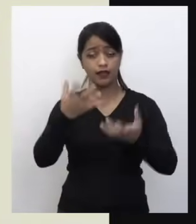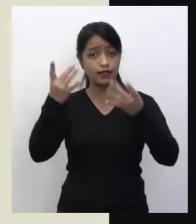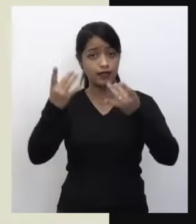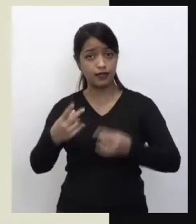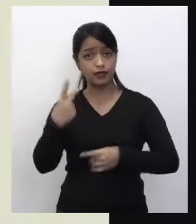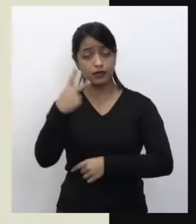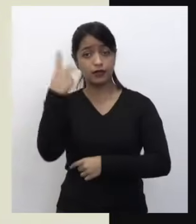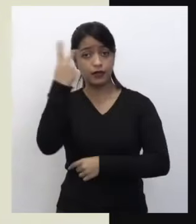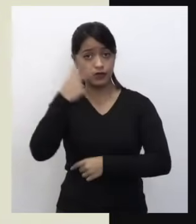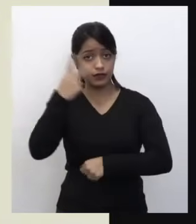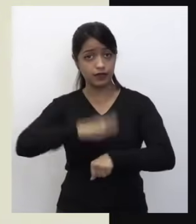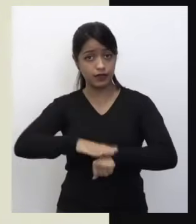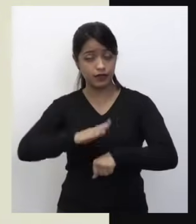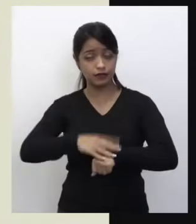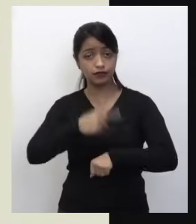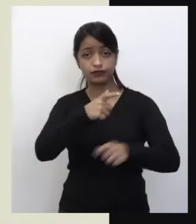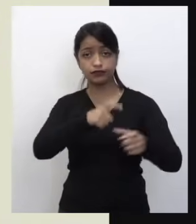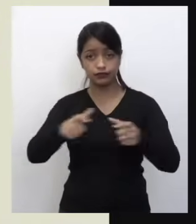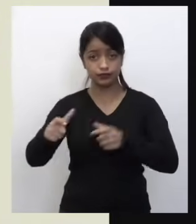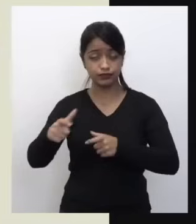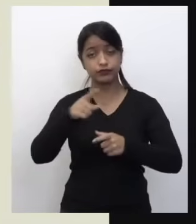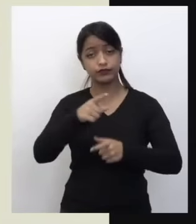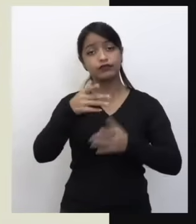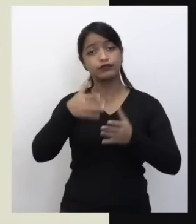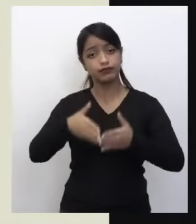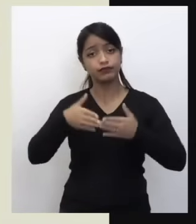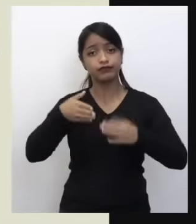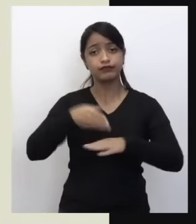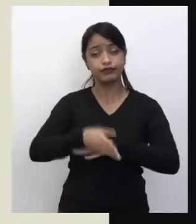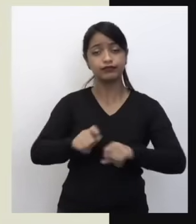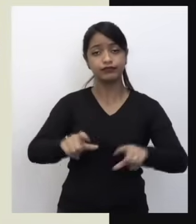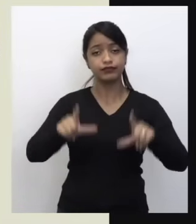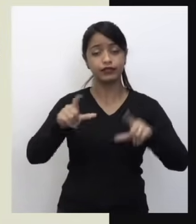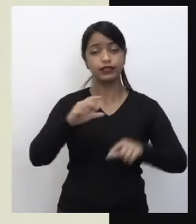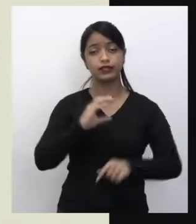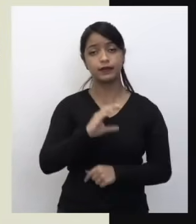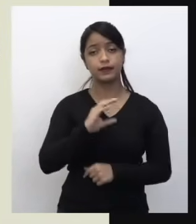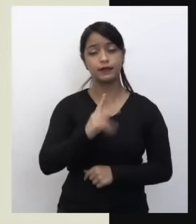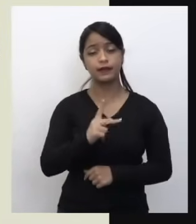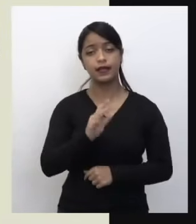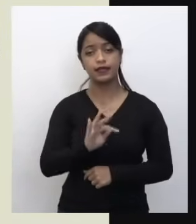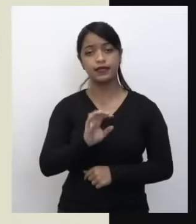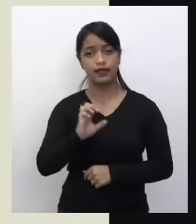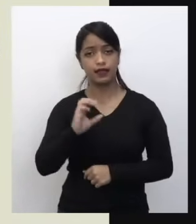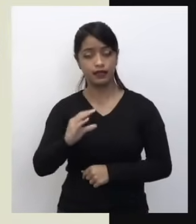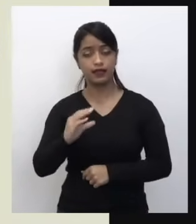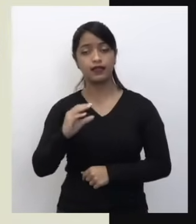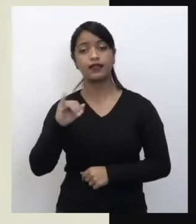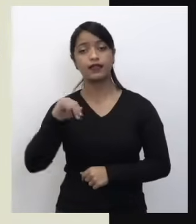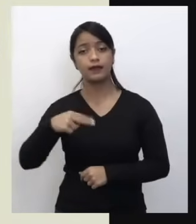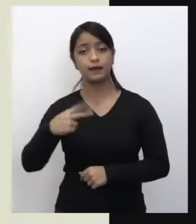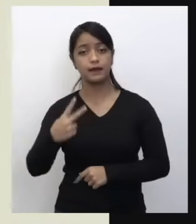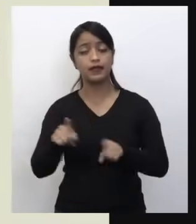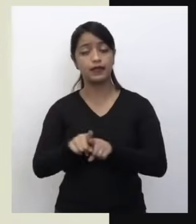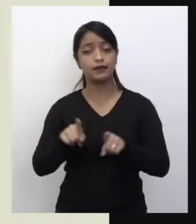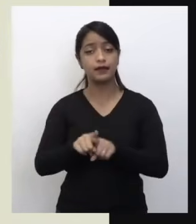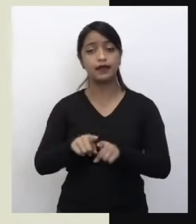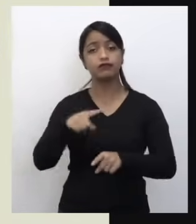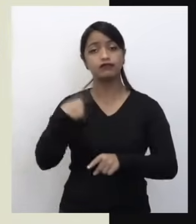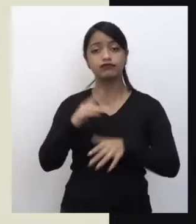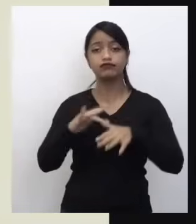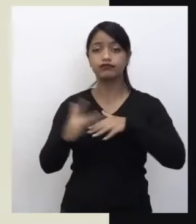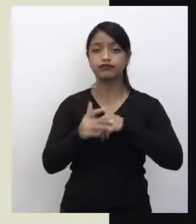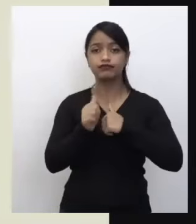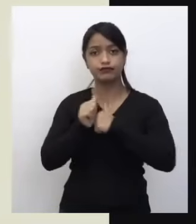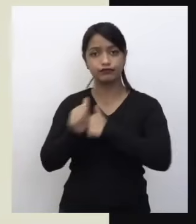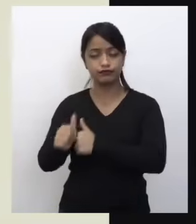avisos meteorológicos vigentes, por favor, acesse a página do CPTEC INPE e nos siga também nas redes sociais. Fábio Rocha, meteorologista do Grupo de Previsão